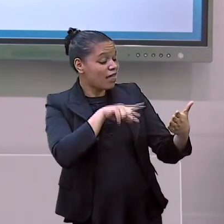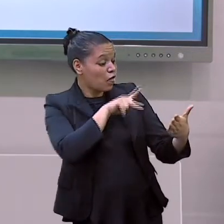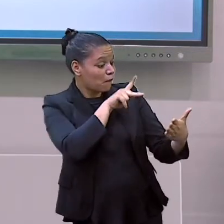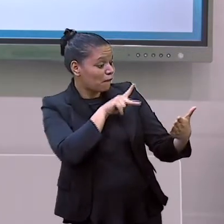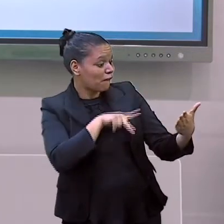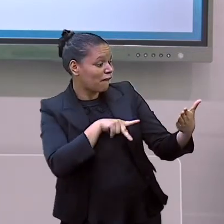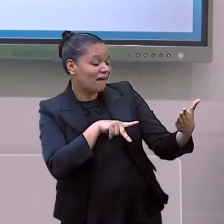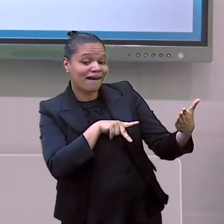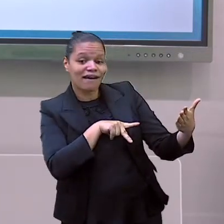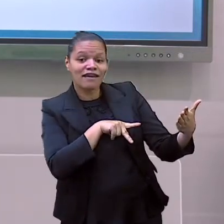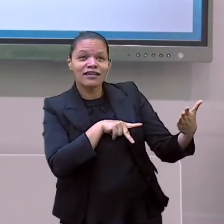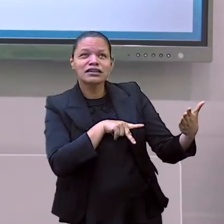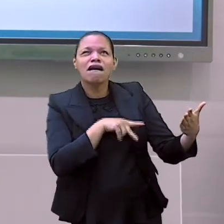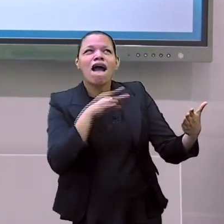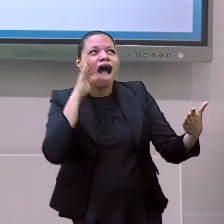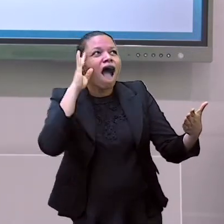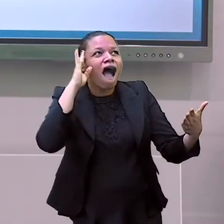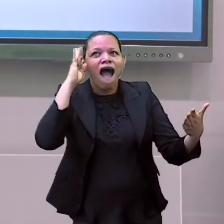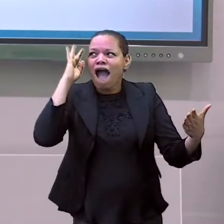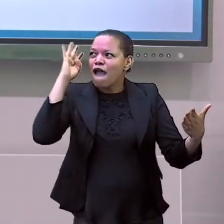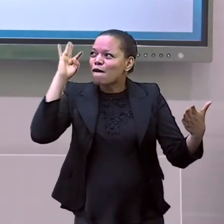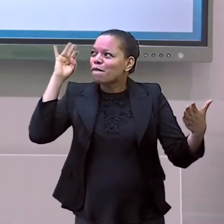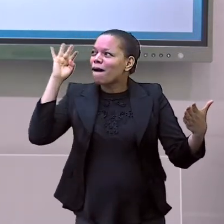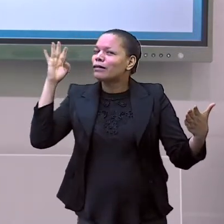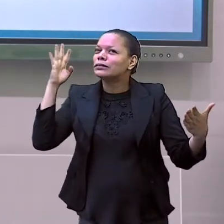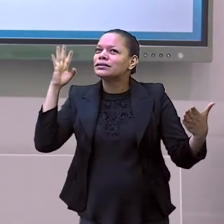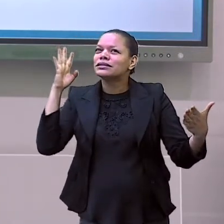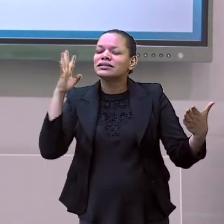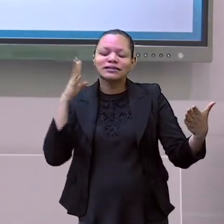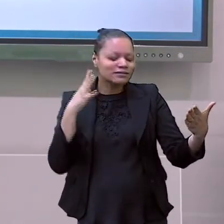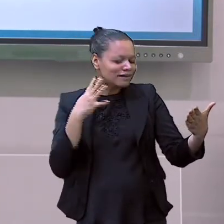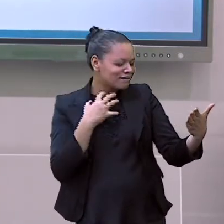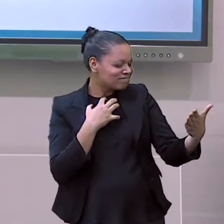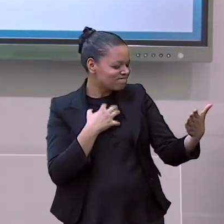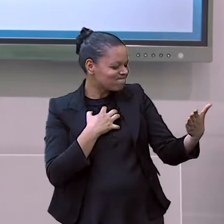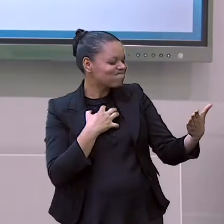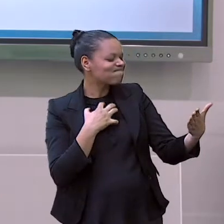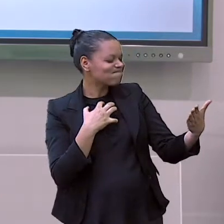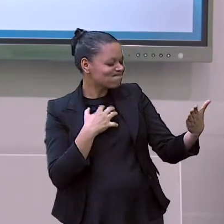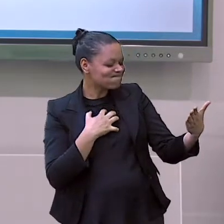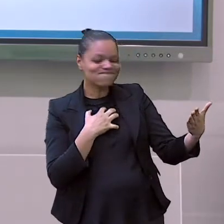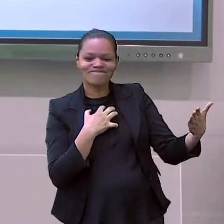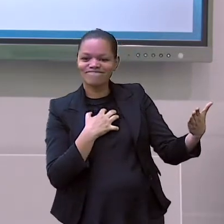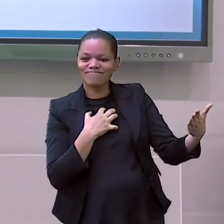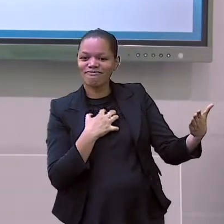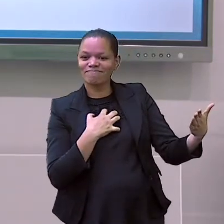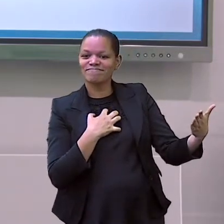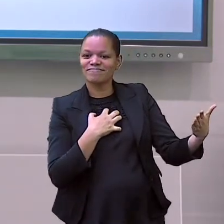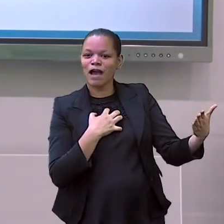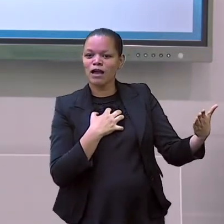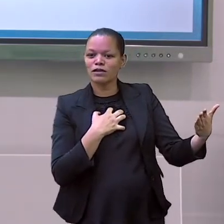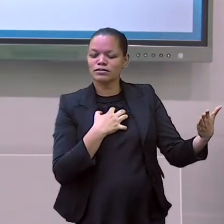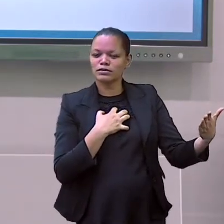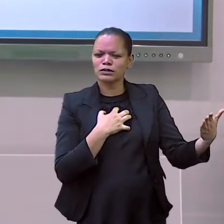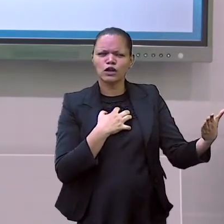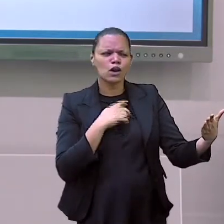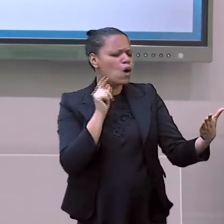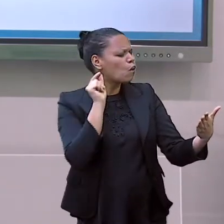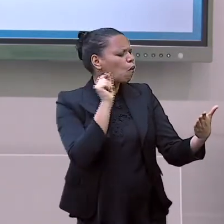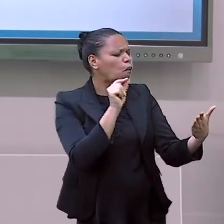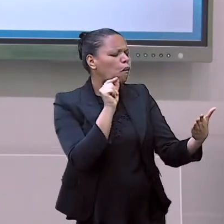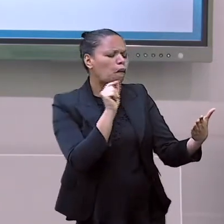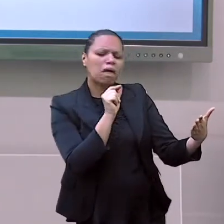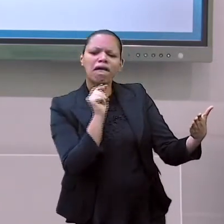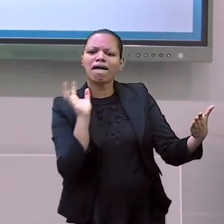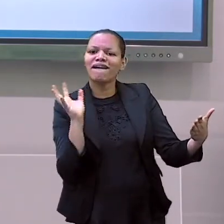o quê? A viajar nele. A imaginação, ela cria asas. E muitas das vezes a